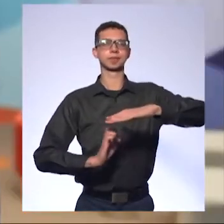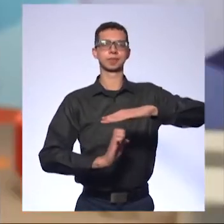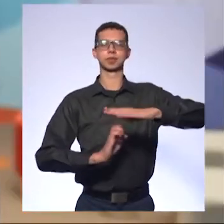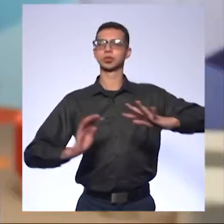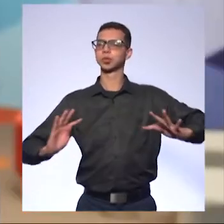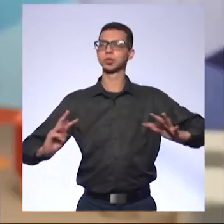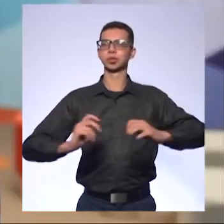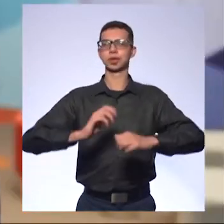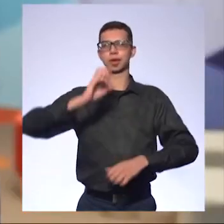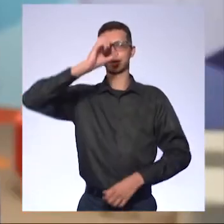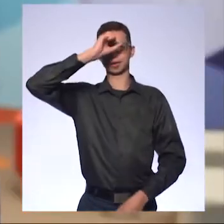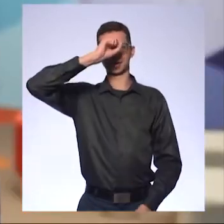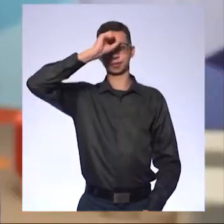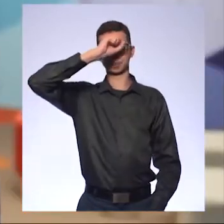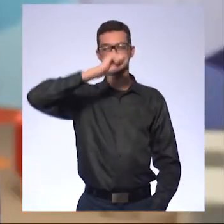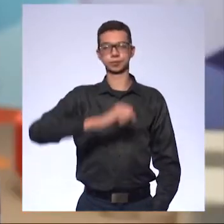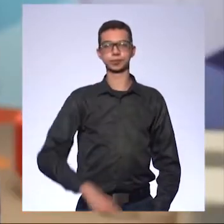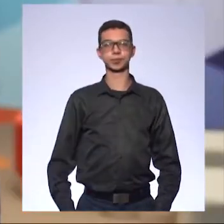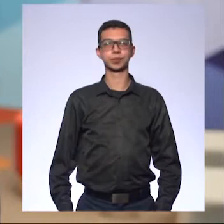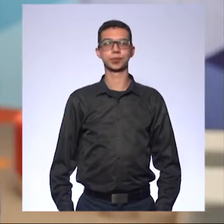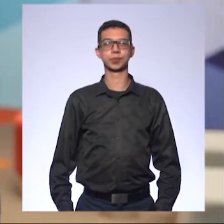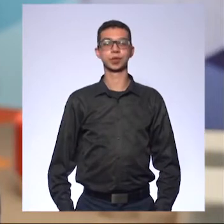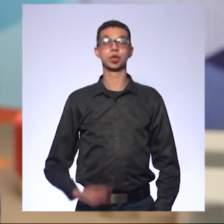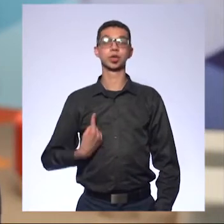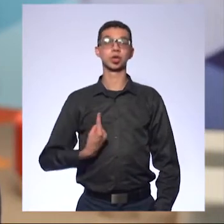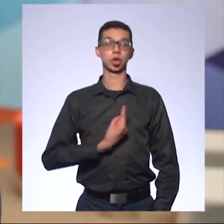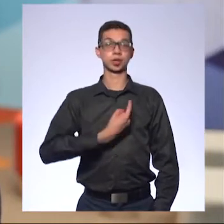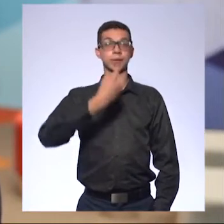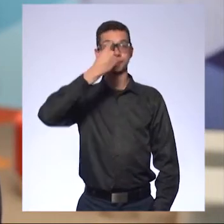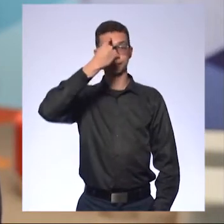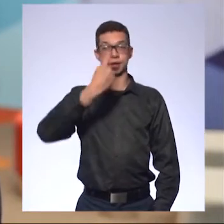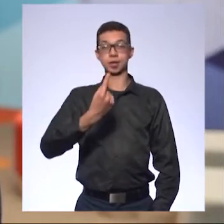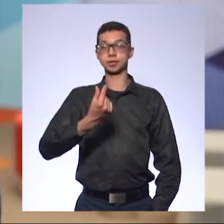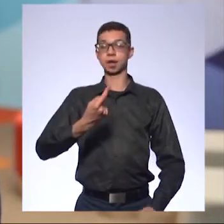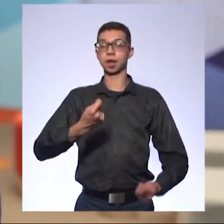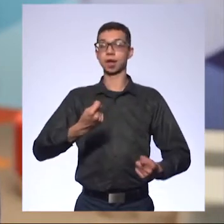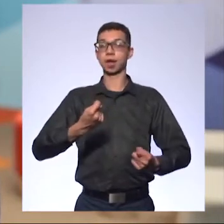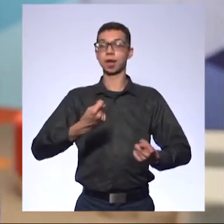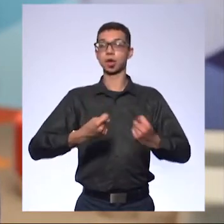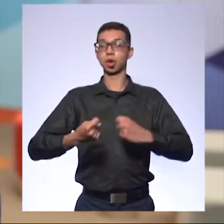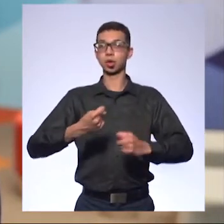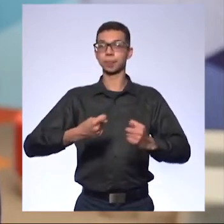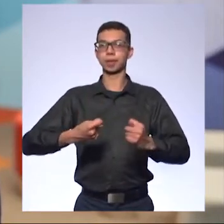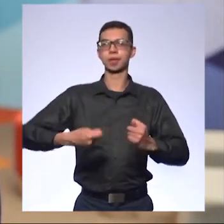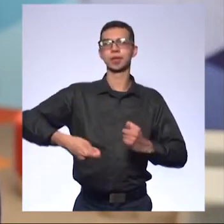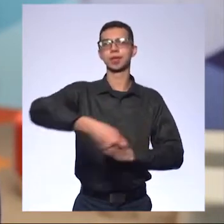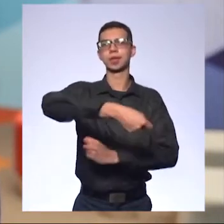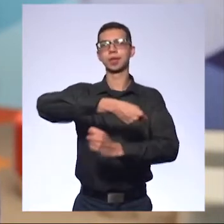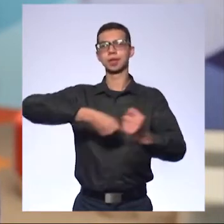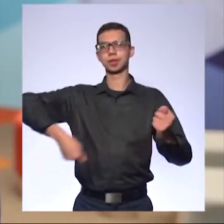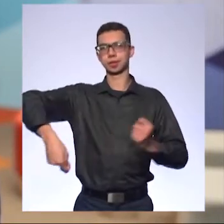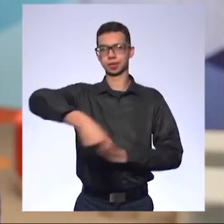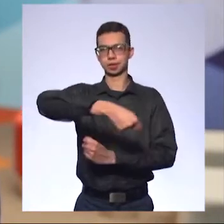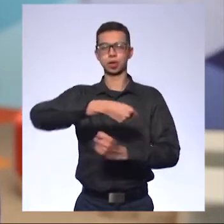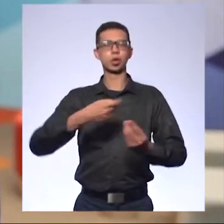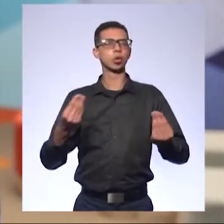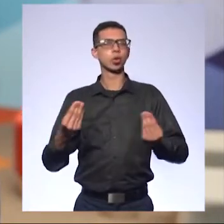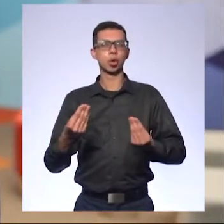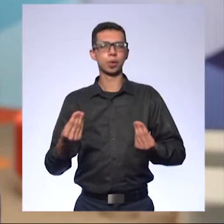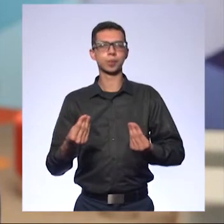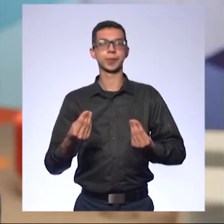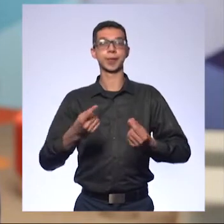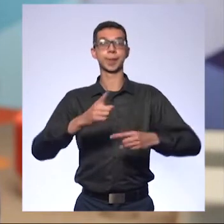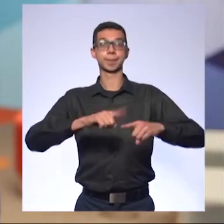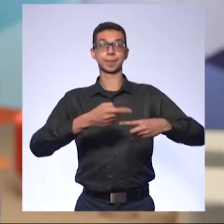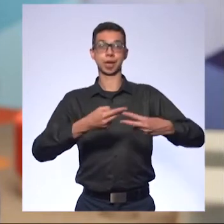gente pensa na economia circular desde o desenho do produto, na seleção dos materiais que vão fazer parte de uma